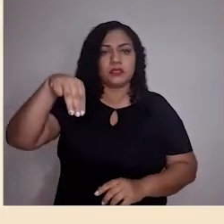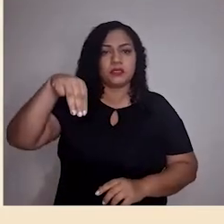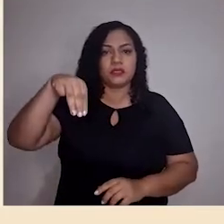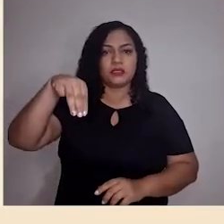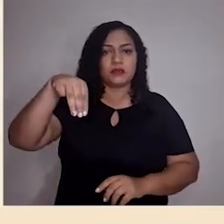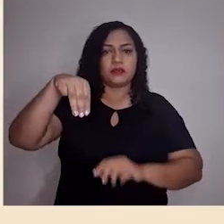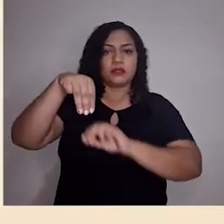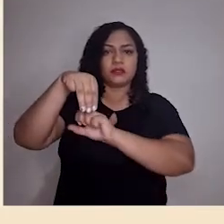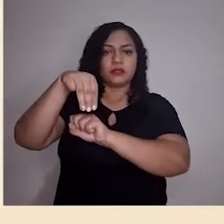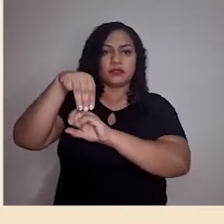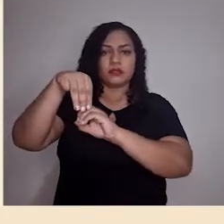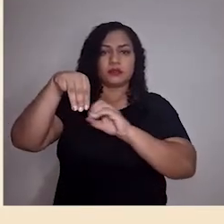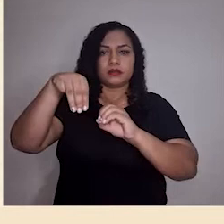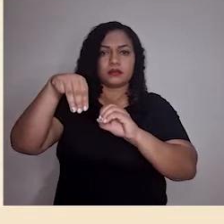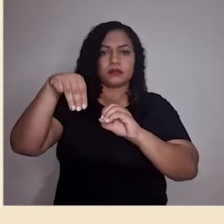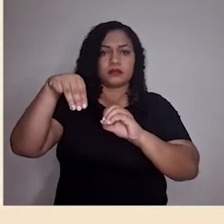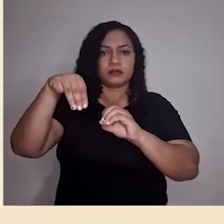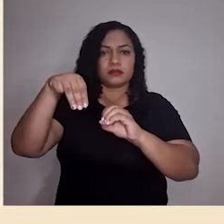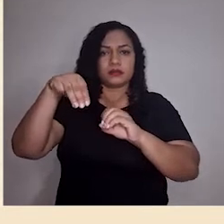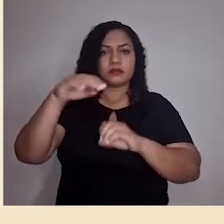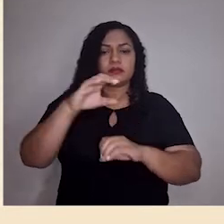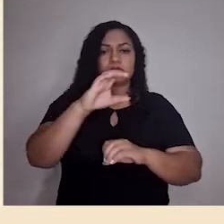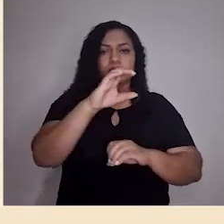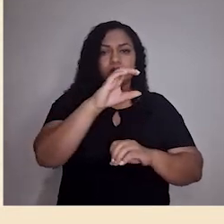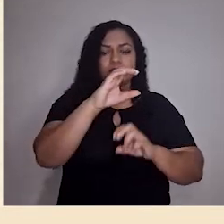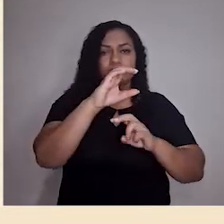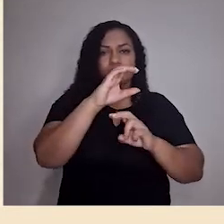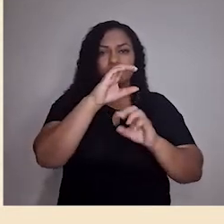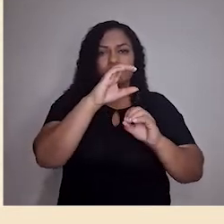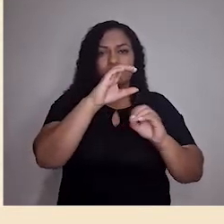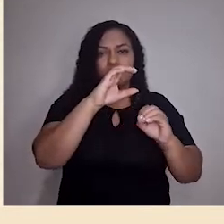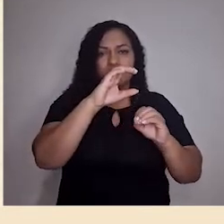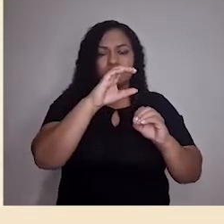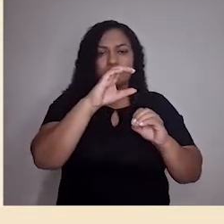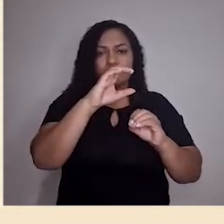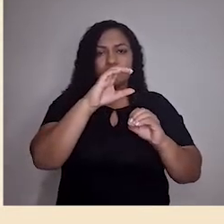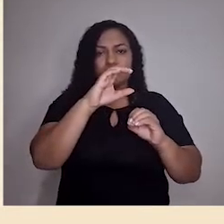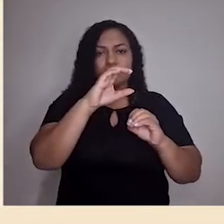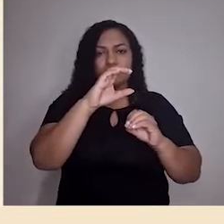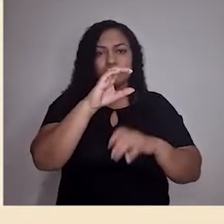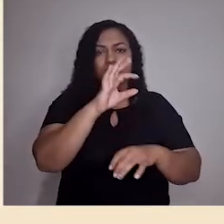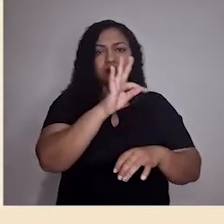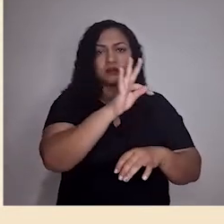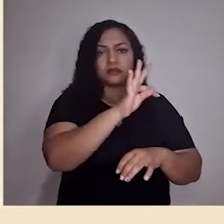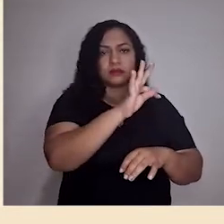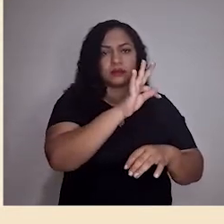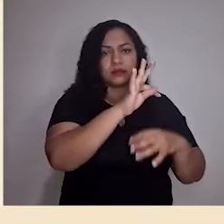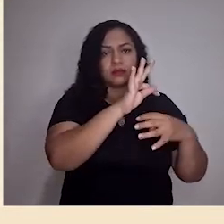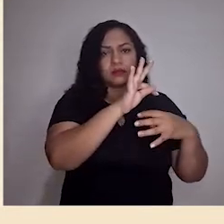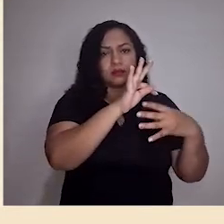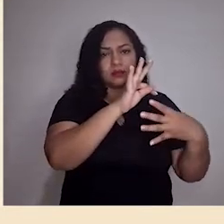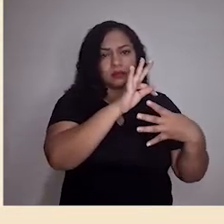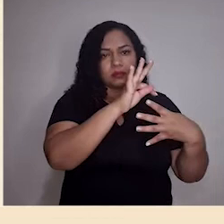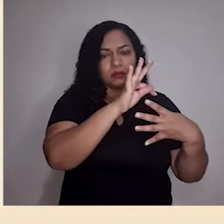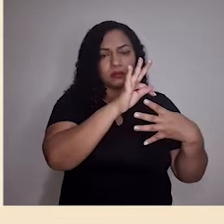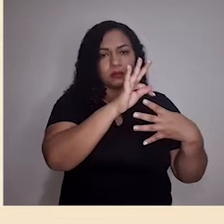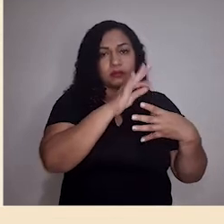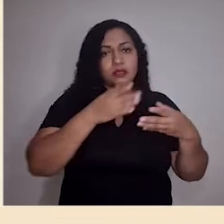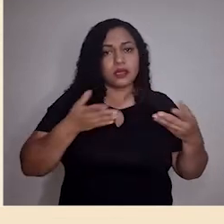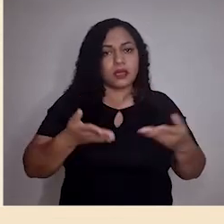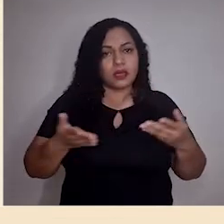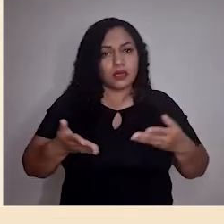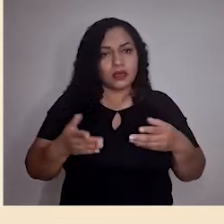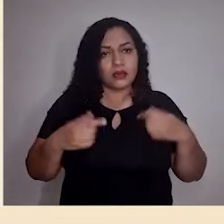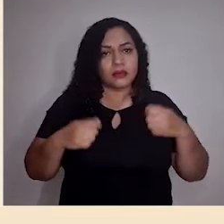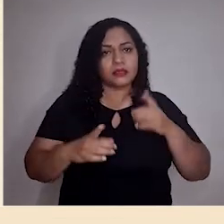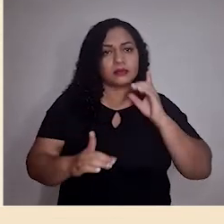montante é 800, o capital é 500, o tempo é 4.